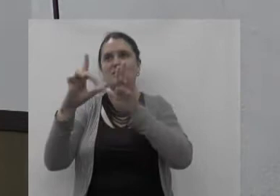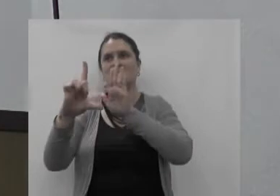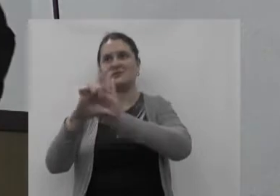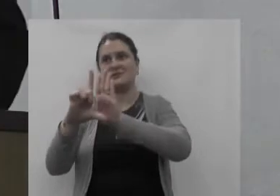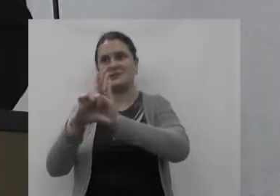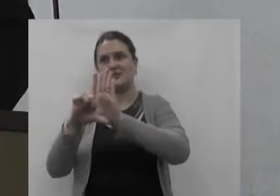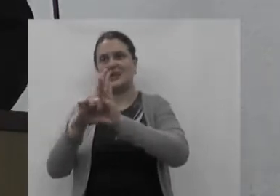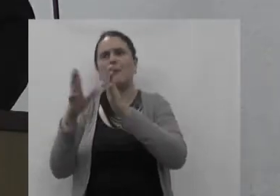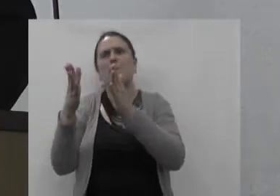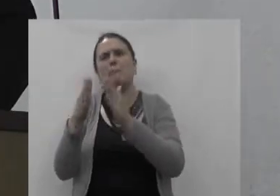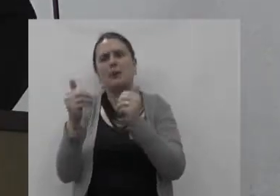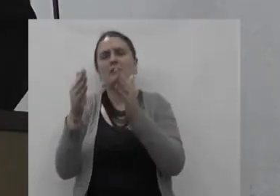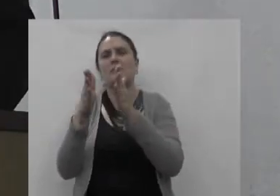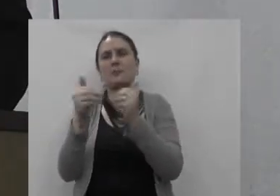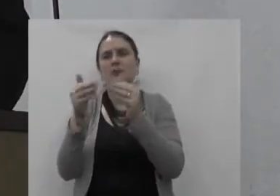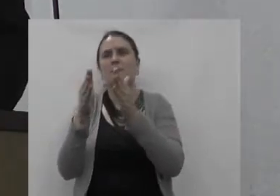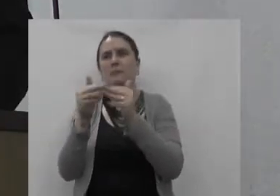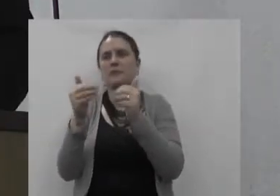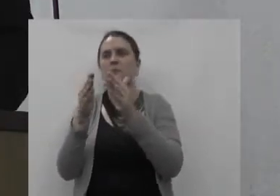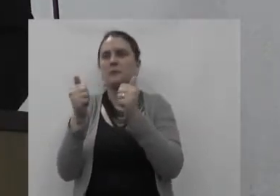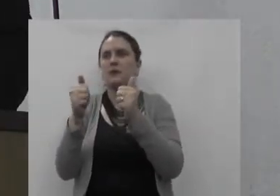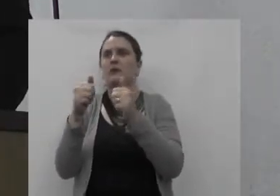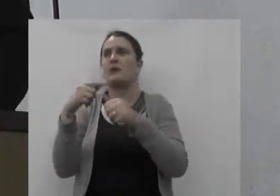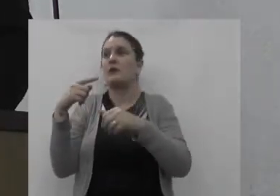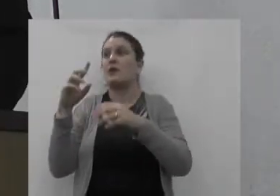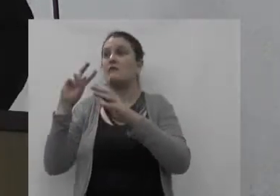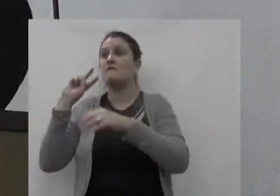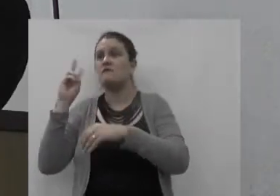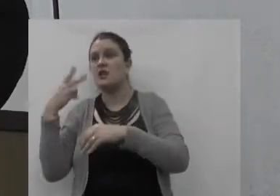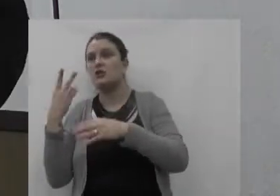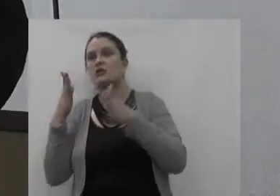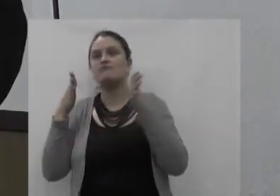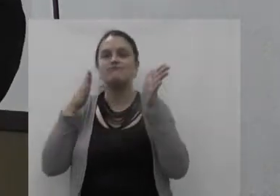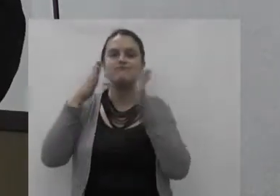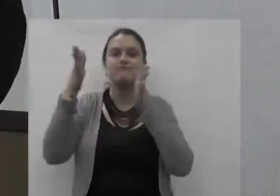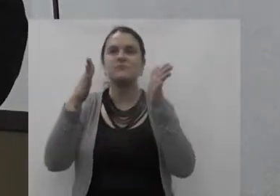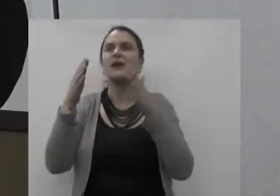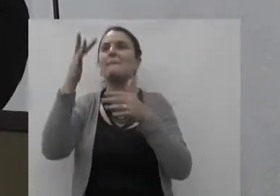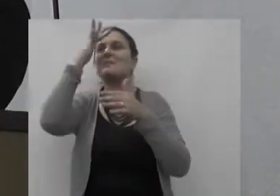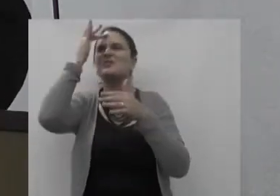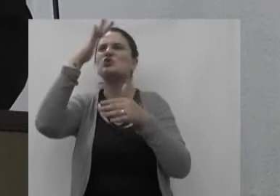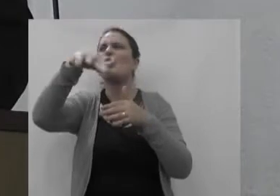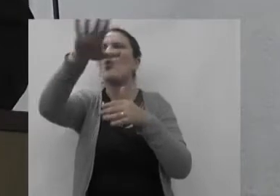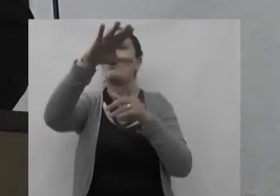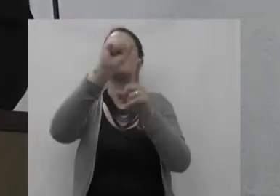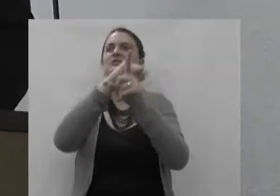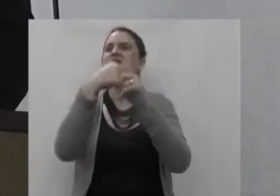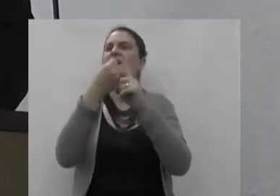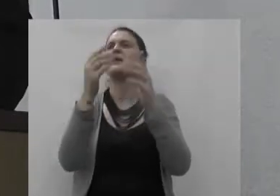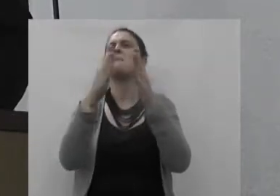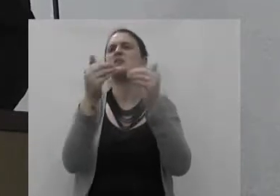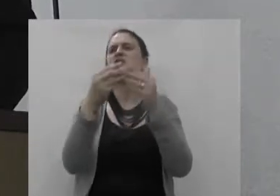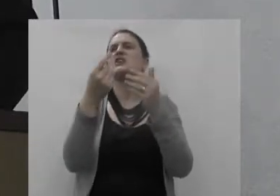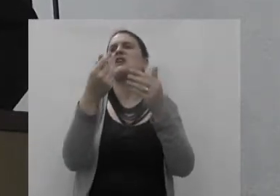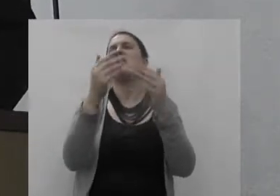Leis os pedidos para que nós estejamos direcionando verbas para as entidades,